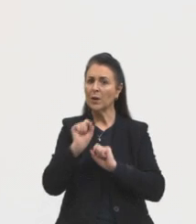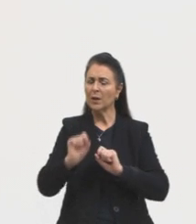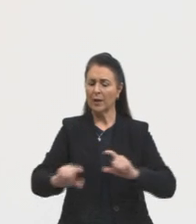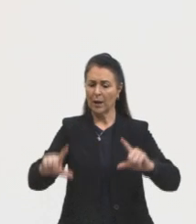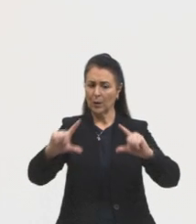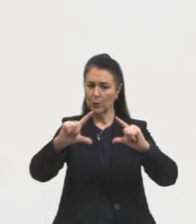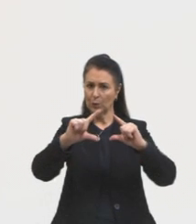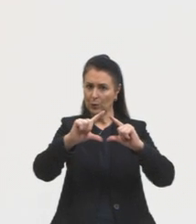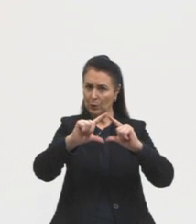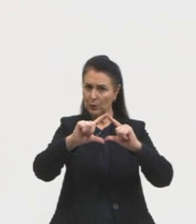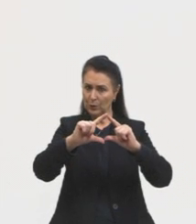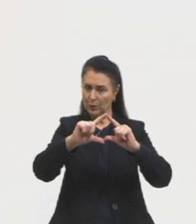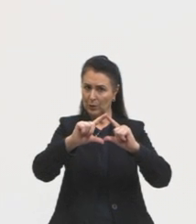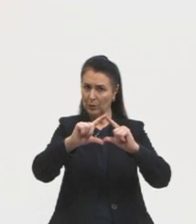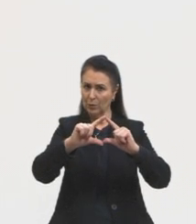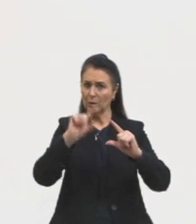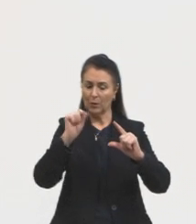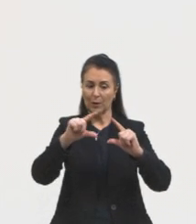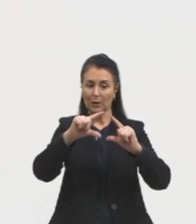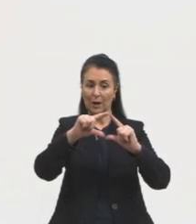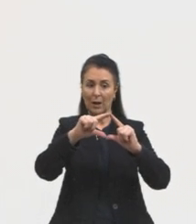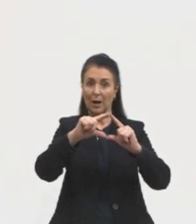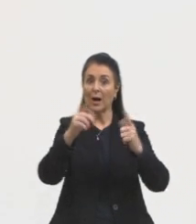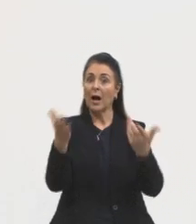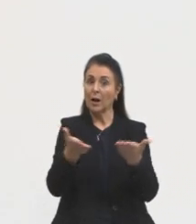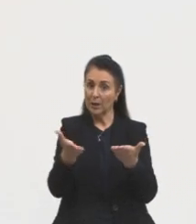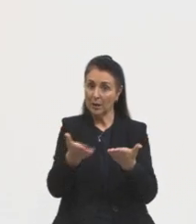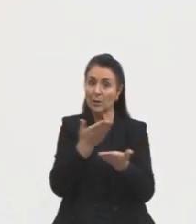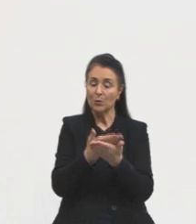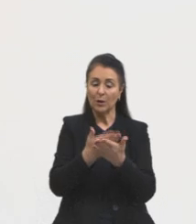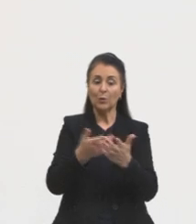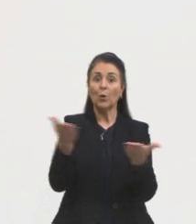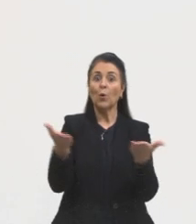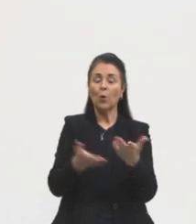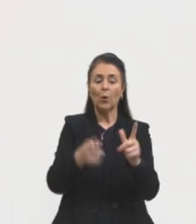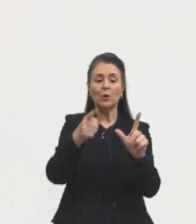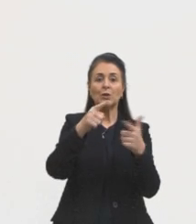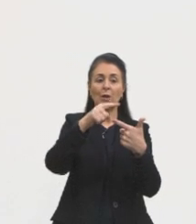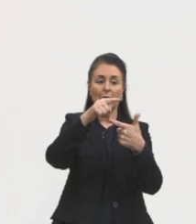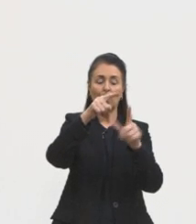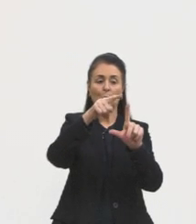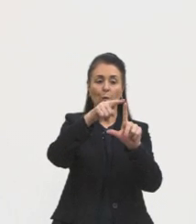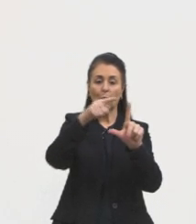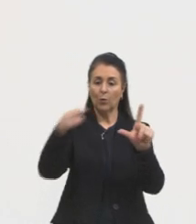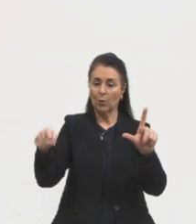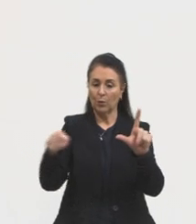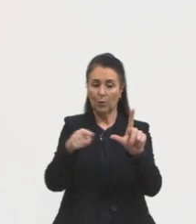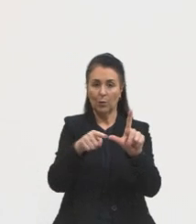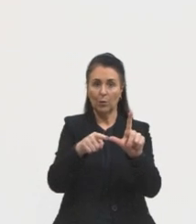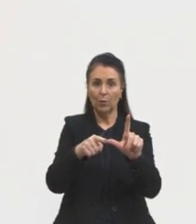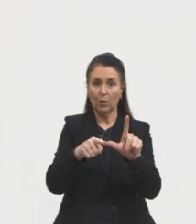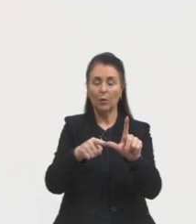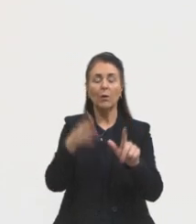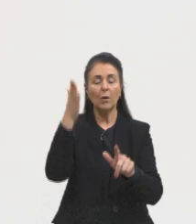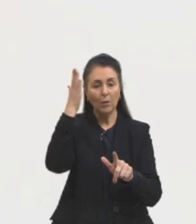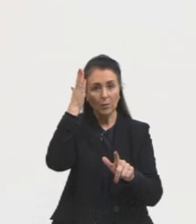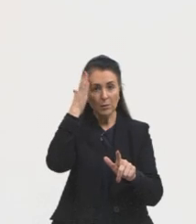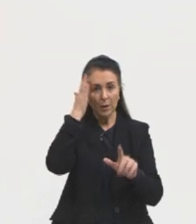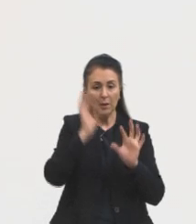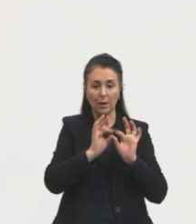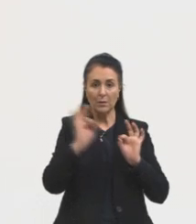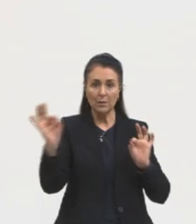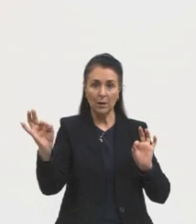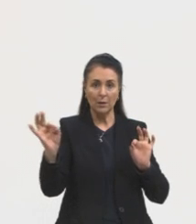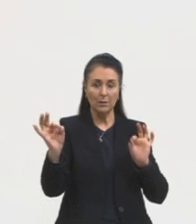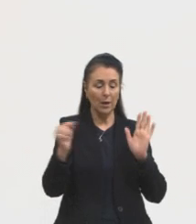e principalmente neste caso o que que é um triângulo retângulo eu consigo Então determinar o que a distância entre dois pontos